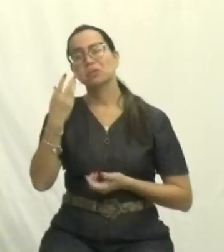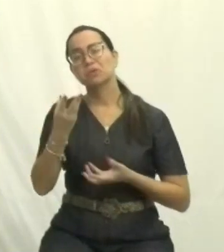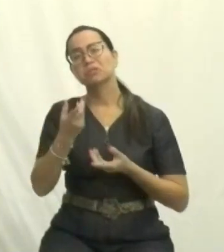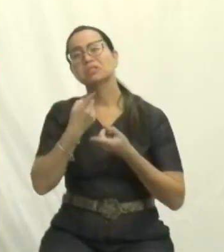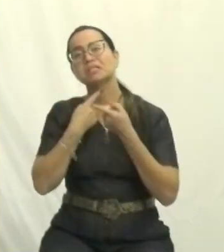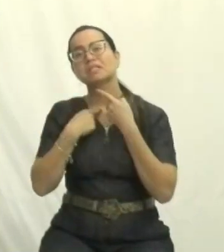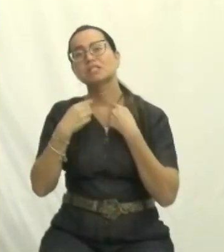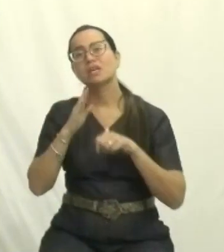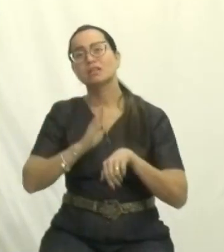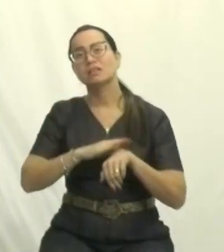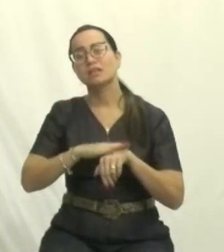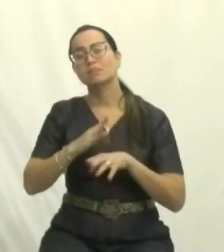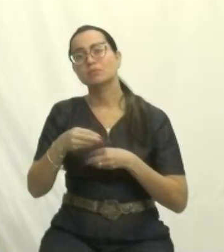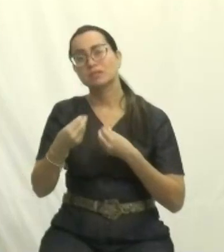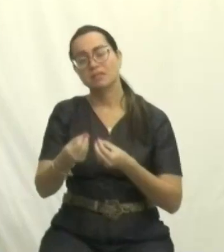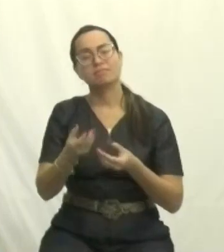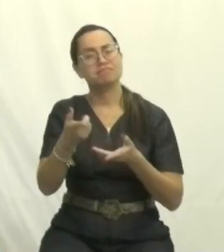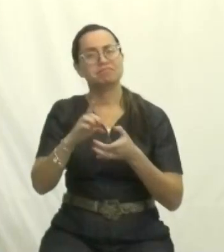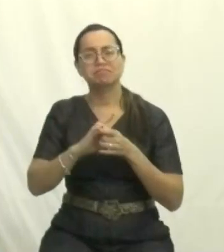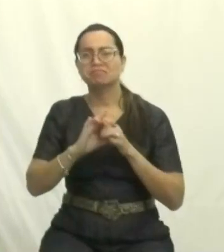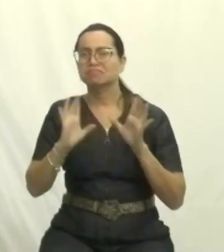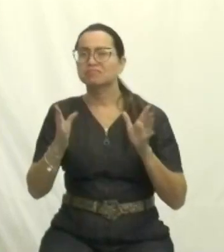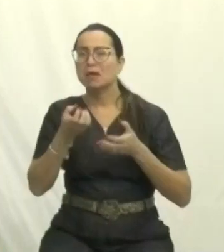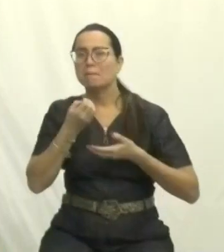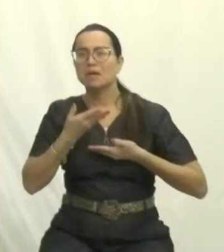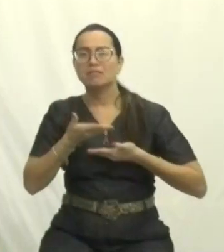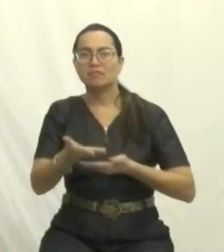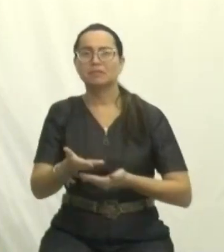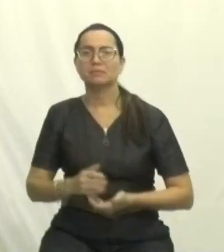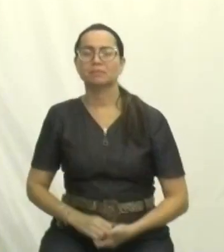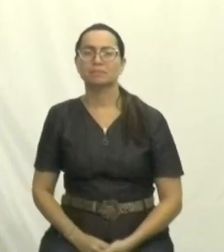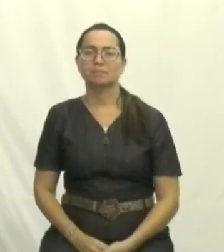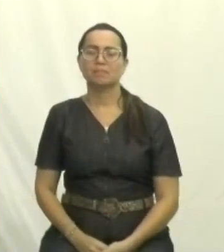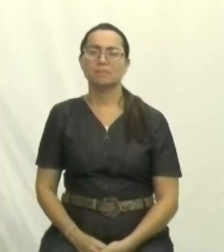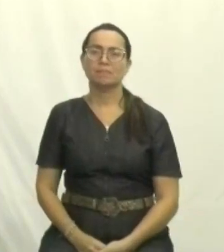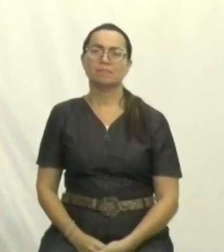Então, fiquem com a palavra, fiquem à vontade, sejam bem-vindos nessa casa.